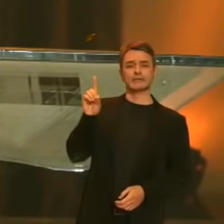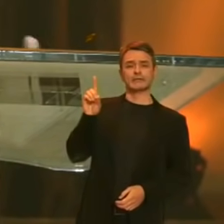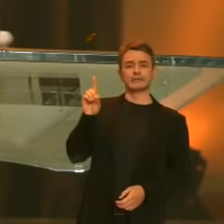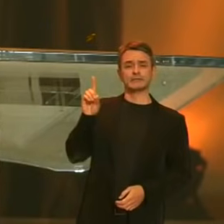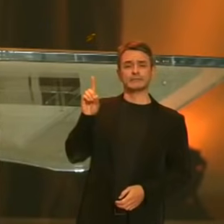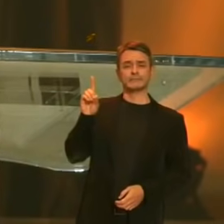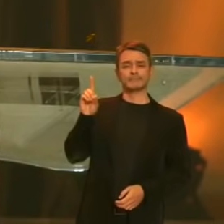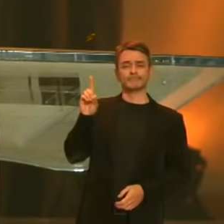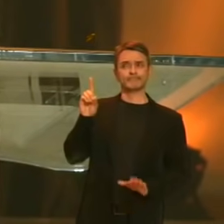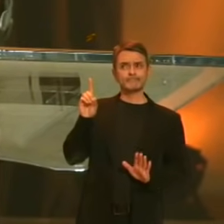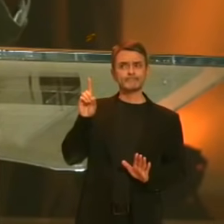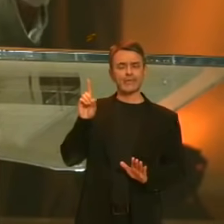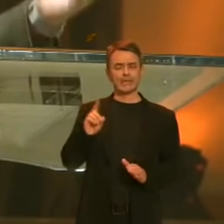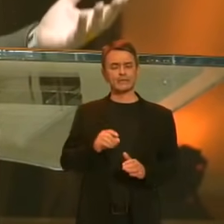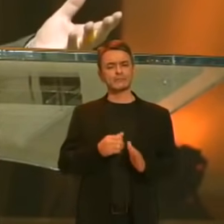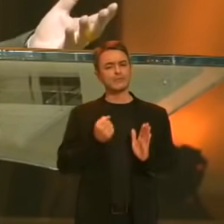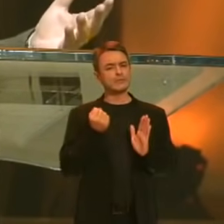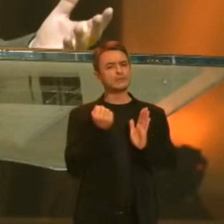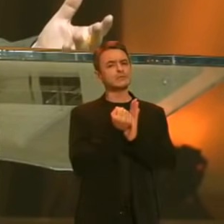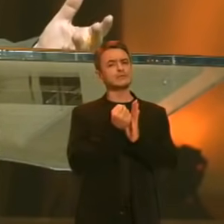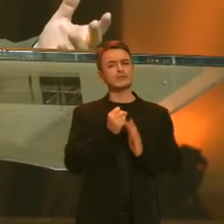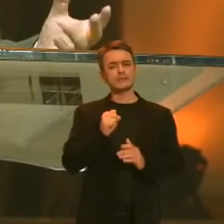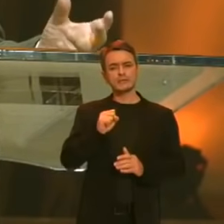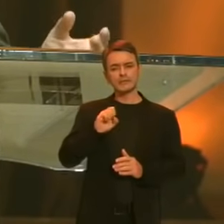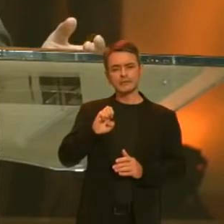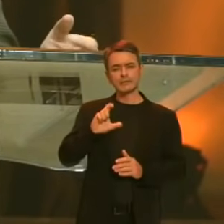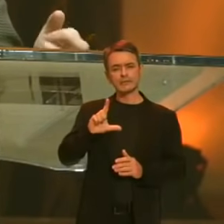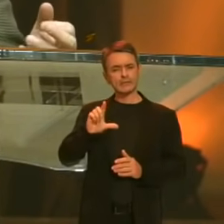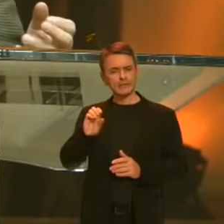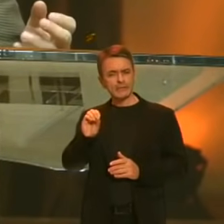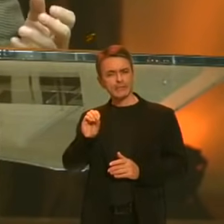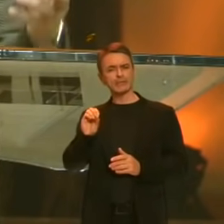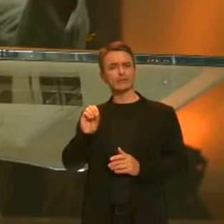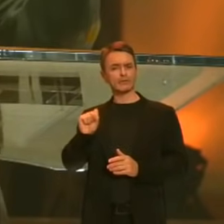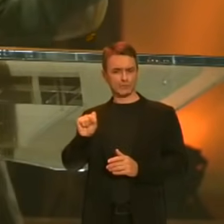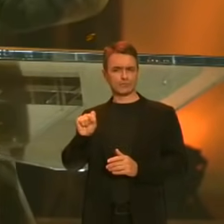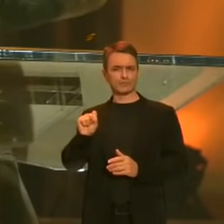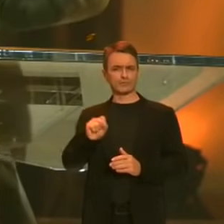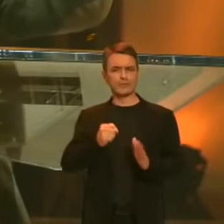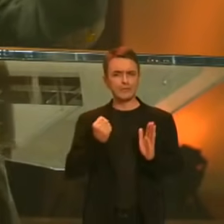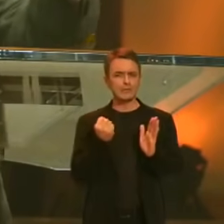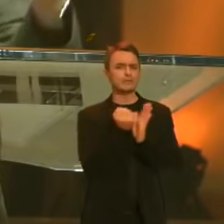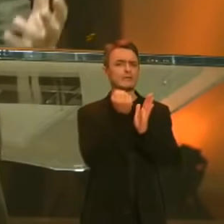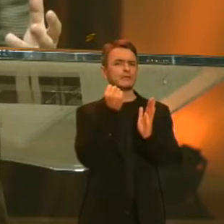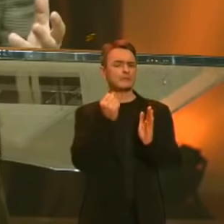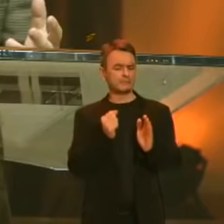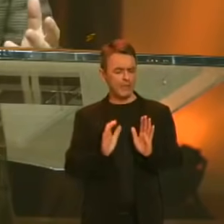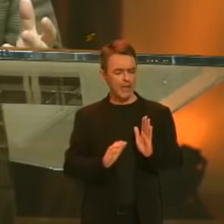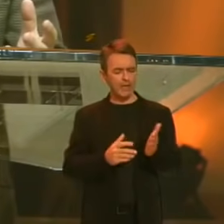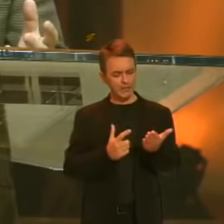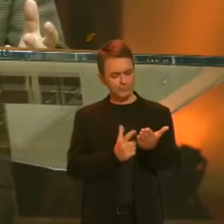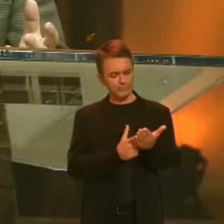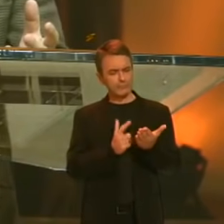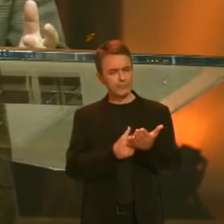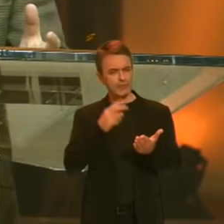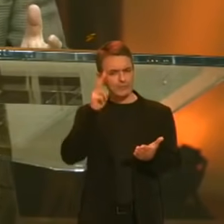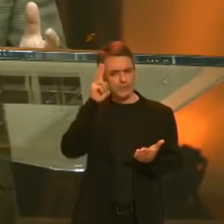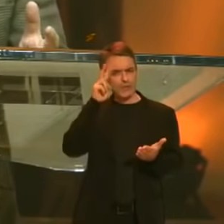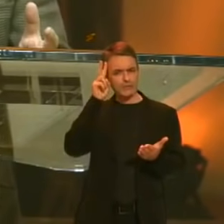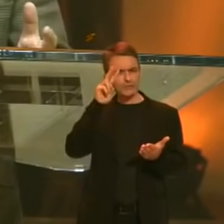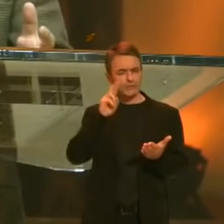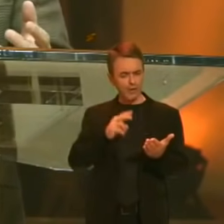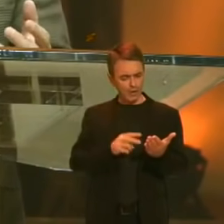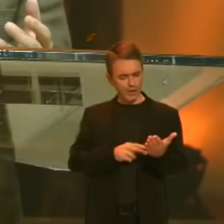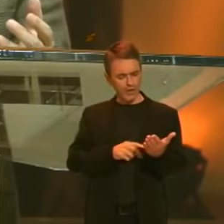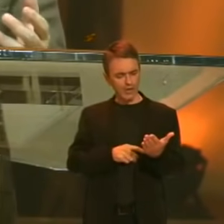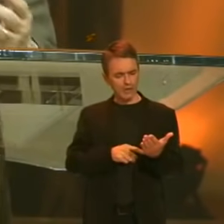Primeiro são abertos os selos, e esses selos são do livro da história, e aí a gente vai